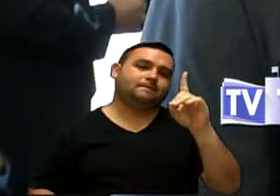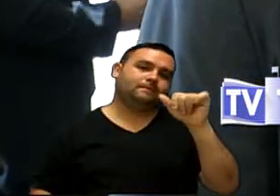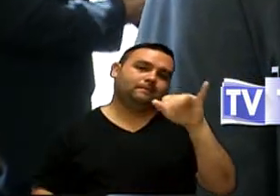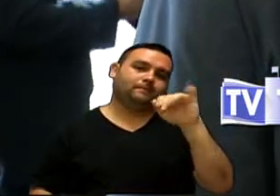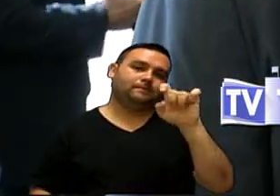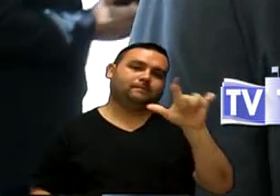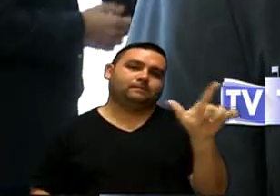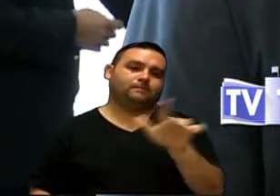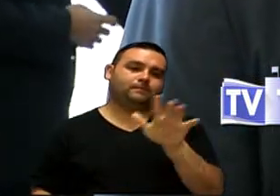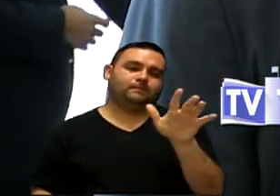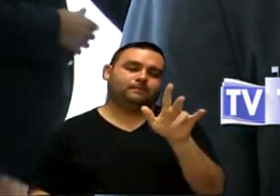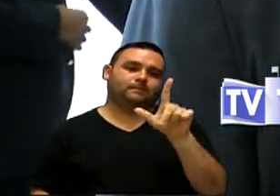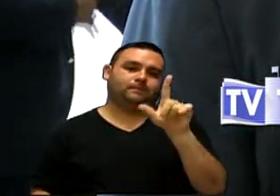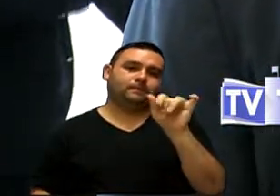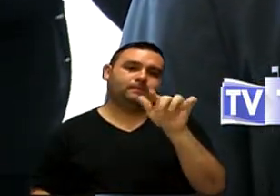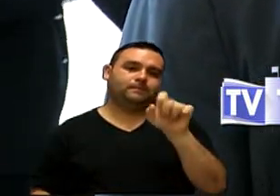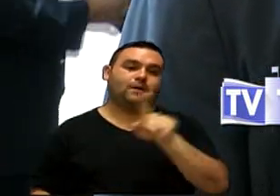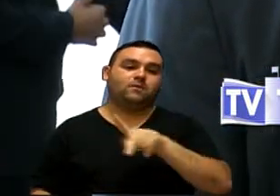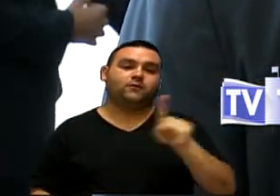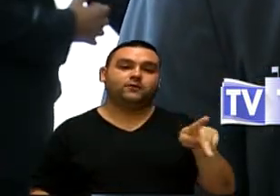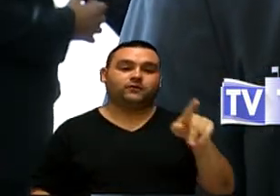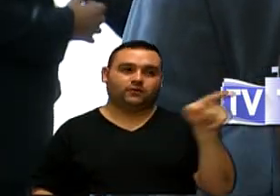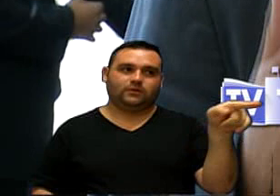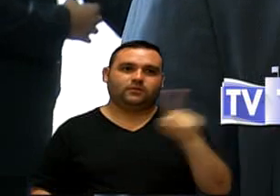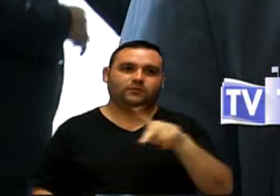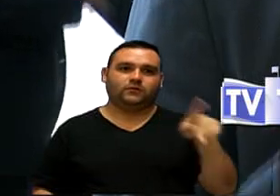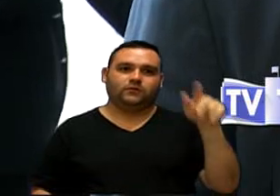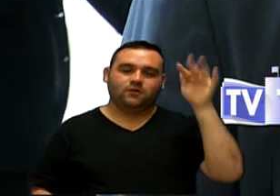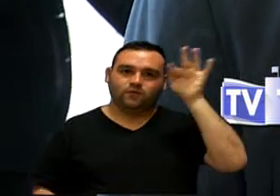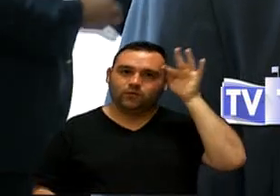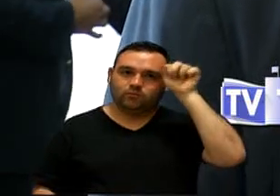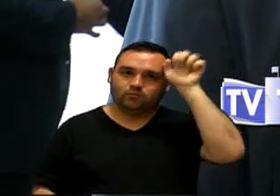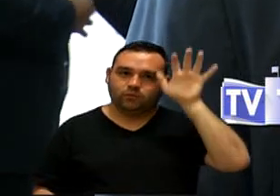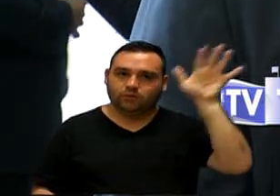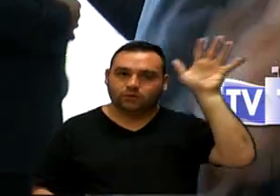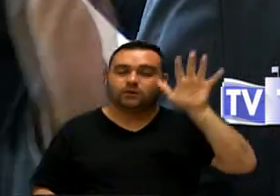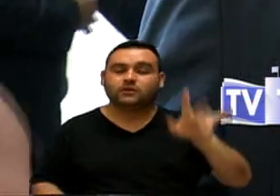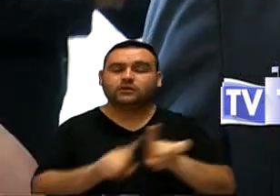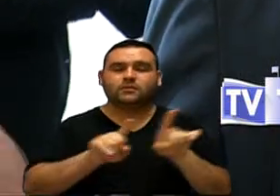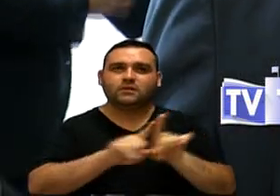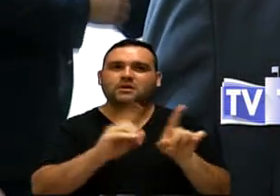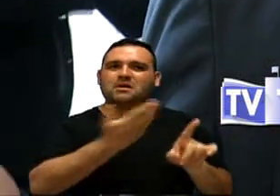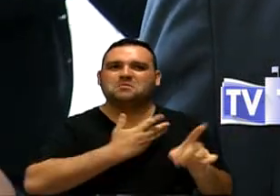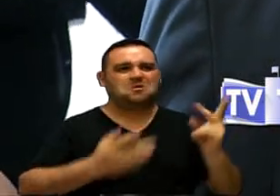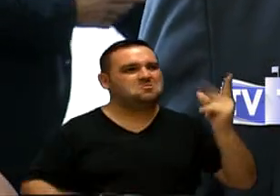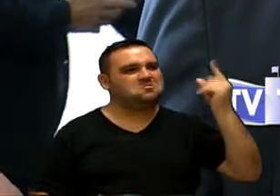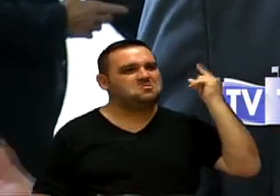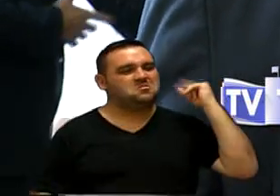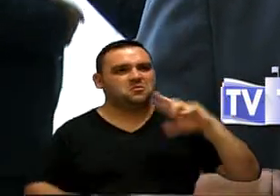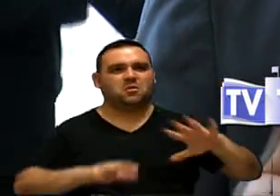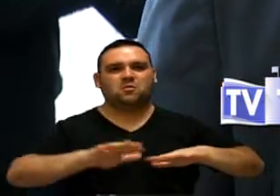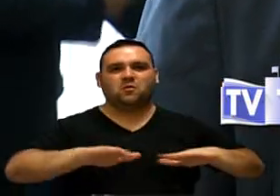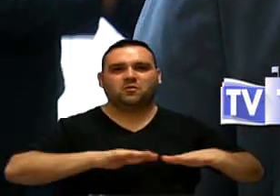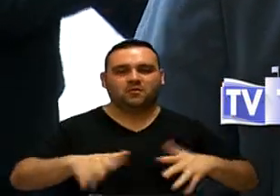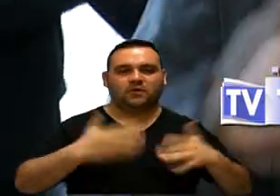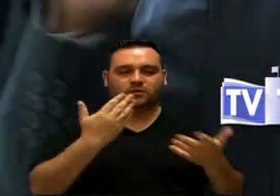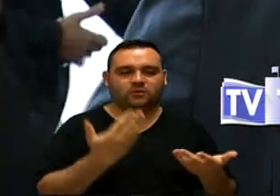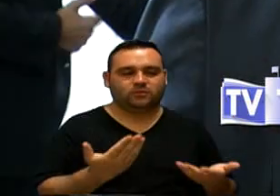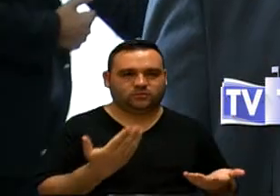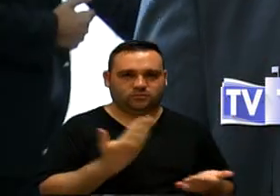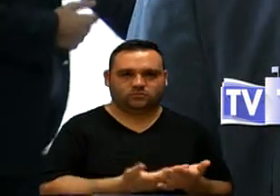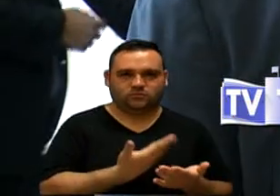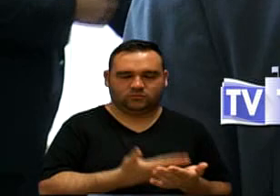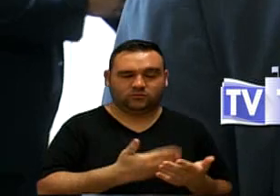Lopes. Nosso amigo. Professor Daniel Lopes, professor de filosofia. É um amigo desde a época do movimento estudantil, já travamos